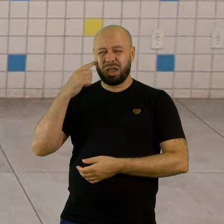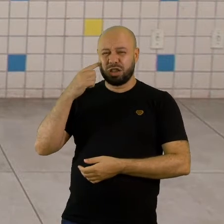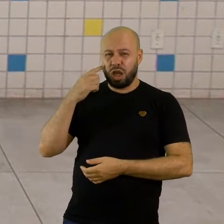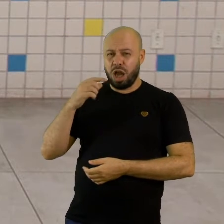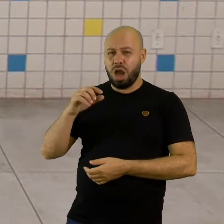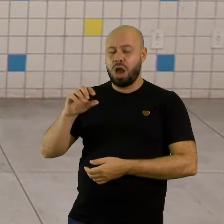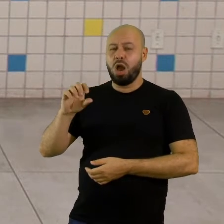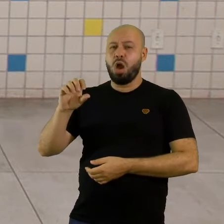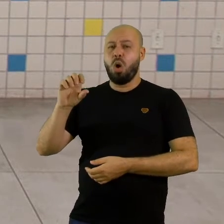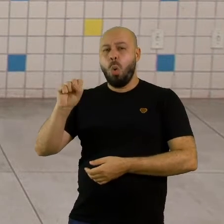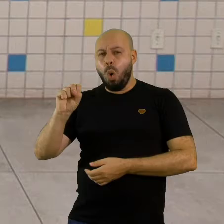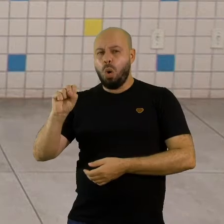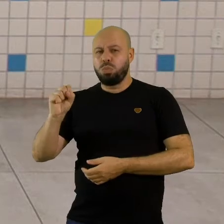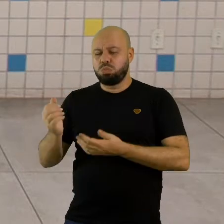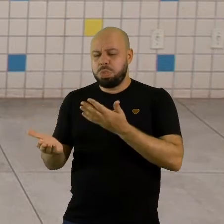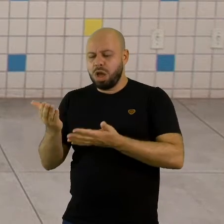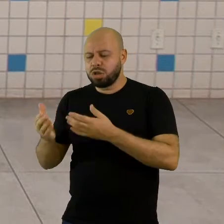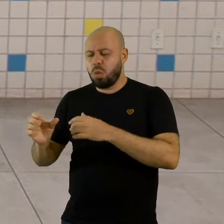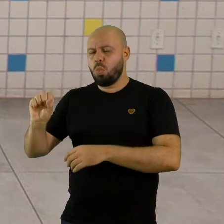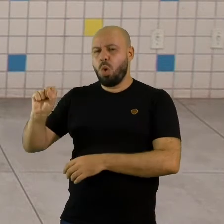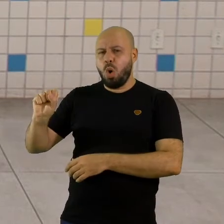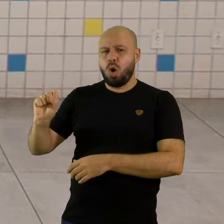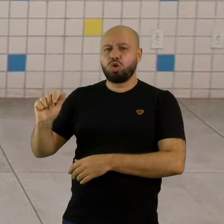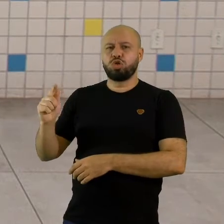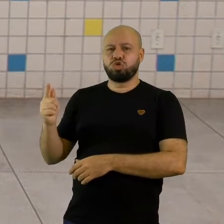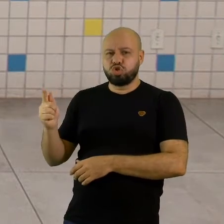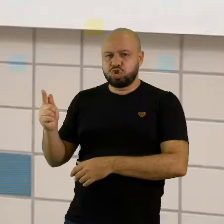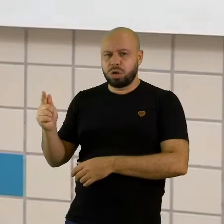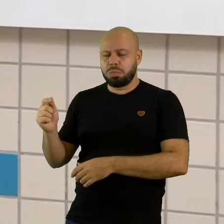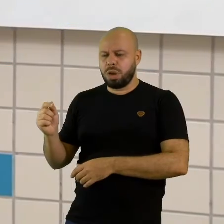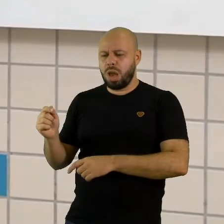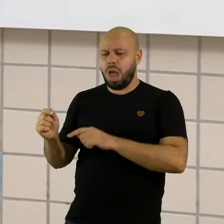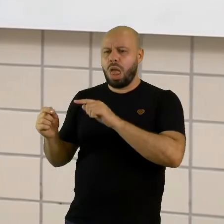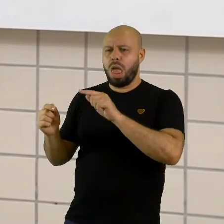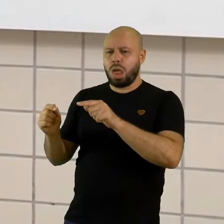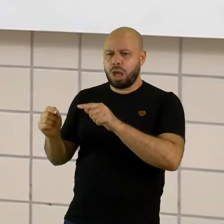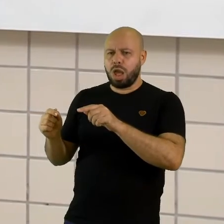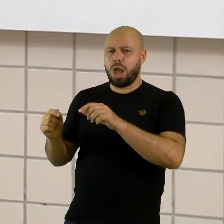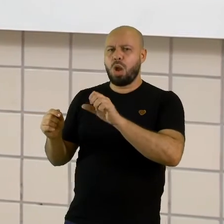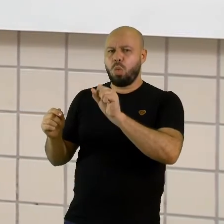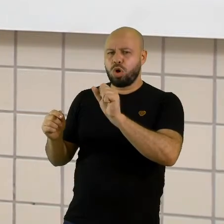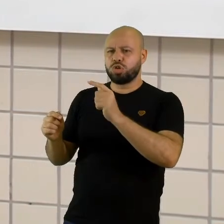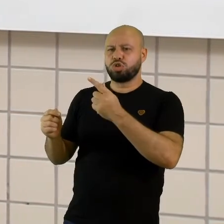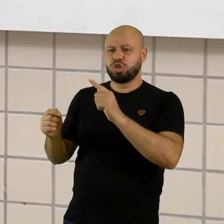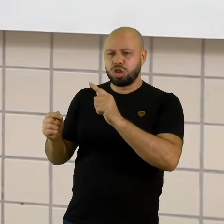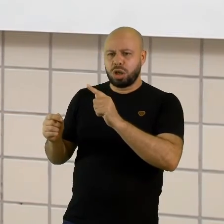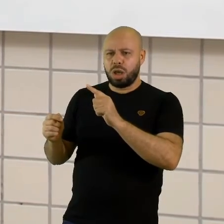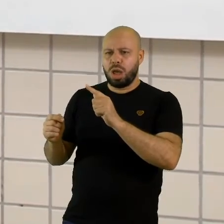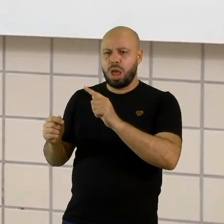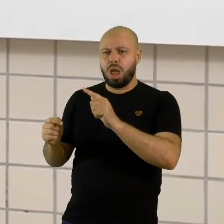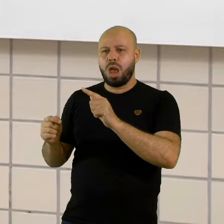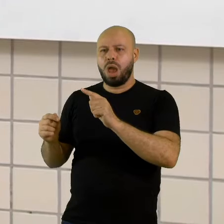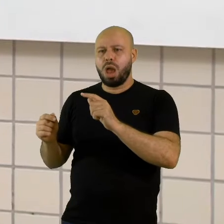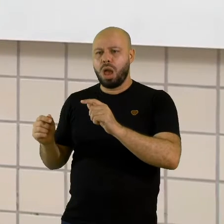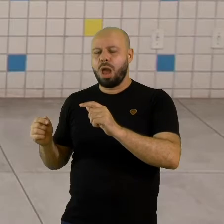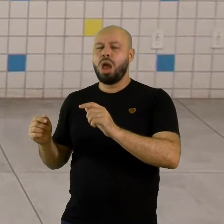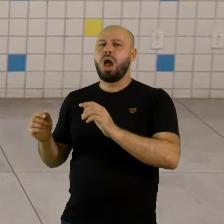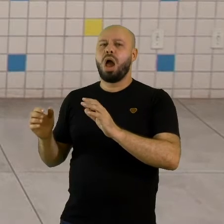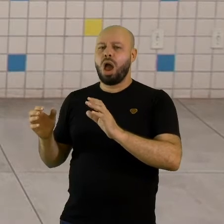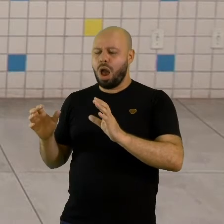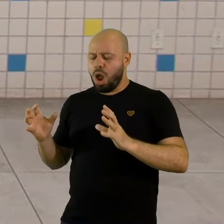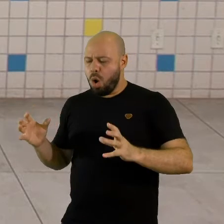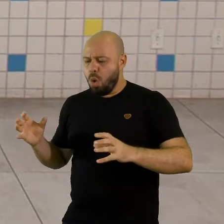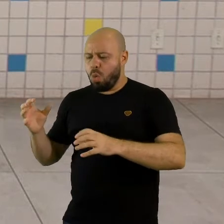8 gramas aqui, eu vou ter que ter no produto final também 8 gramas. Se por acaso isso